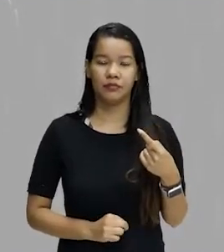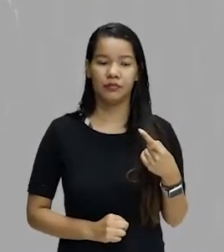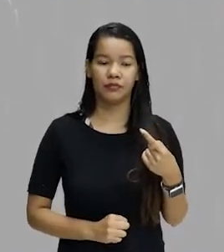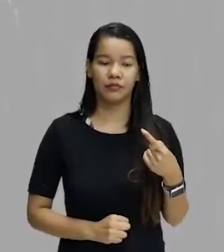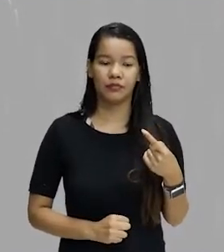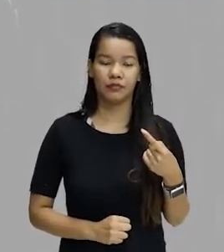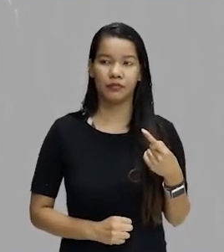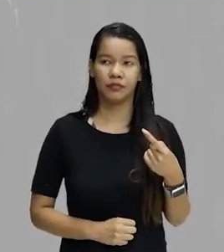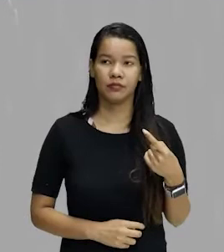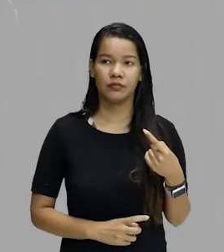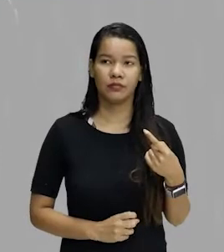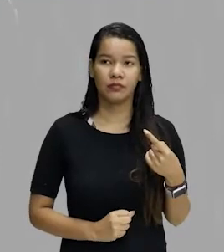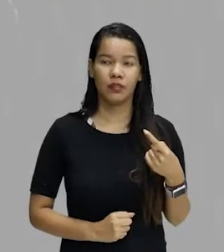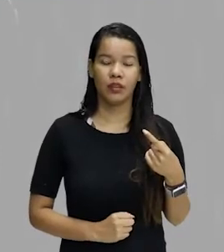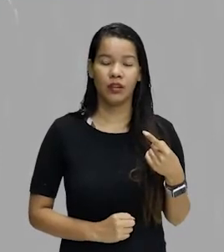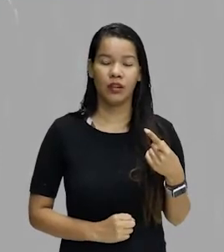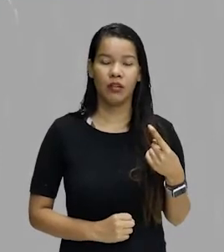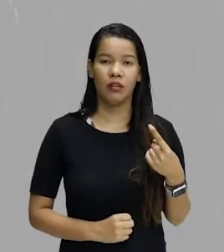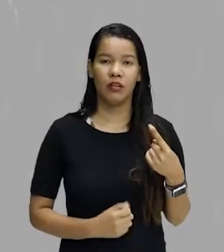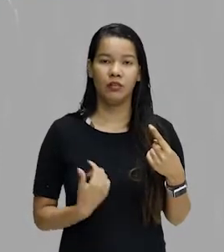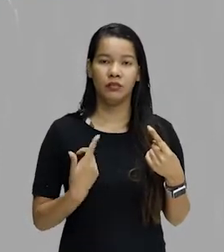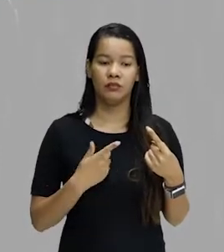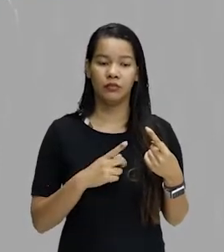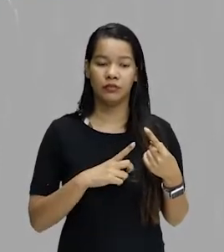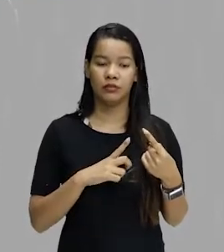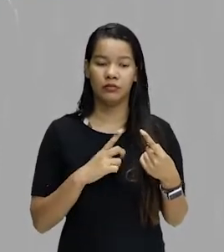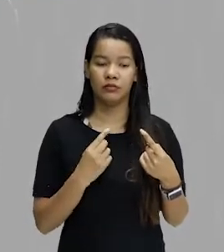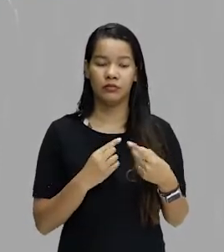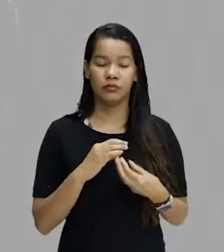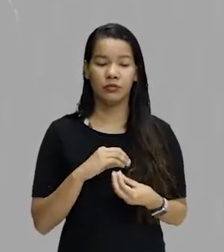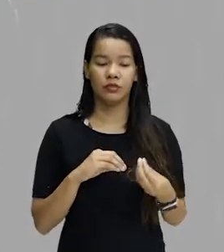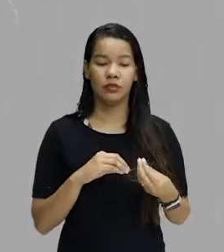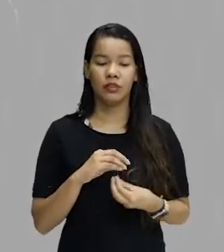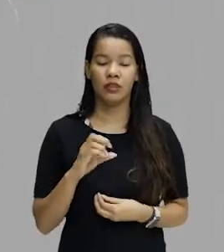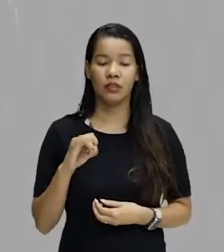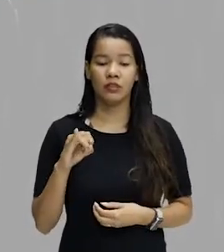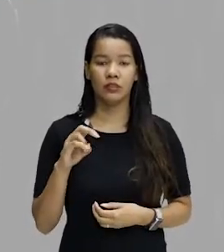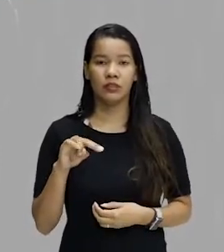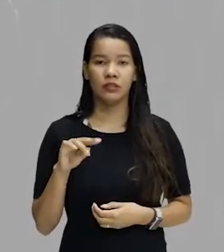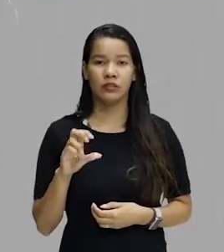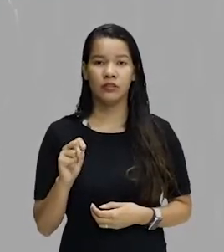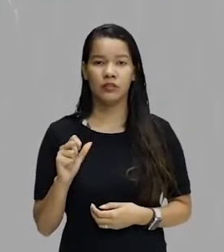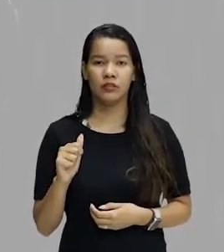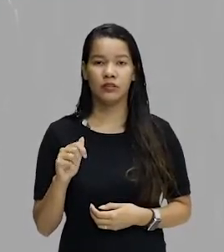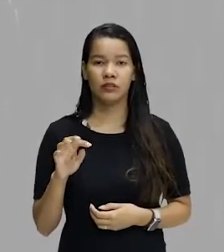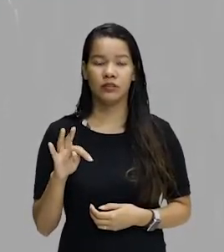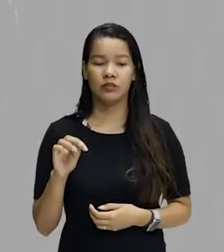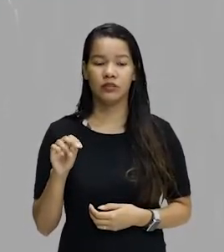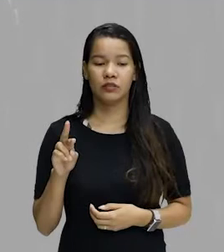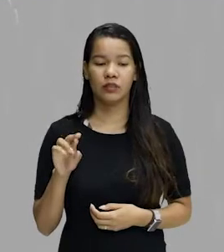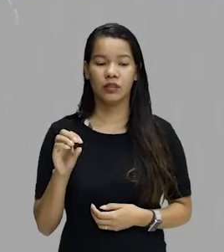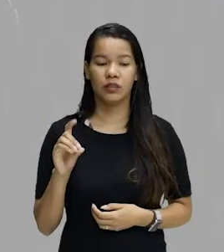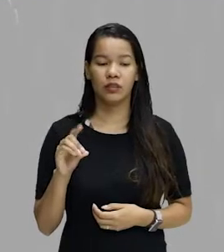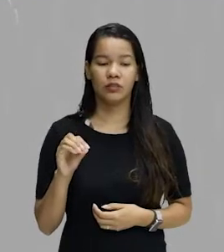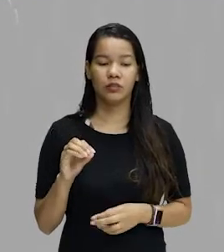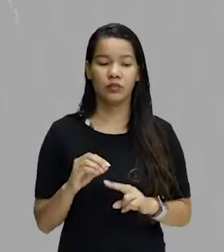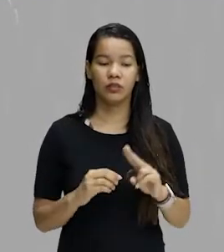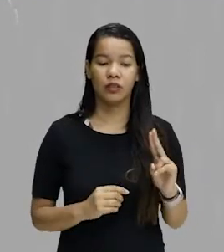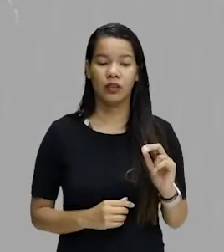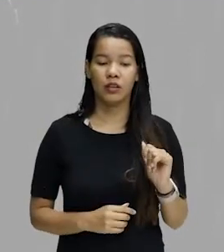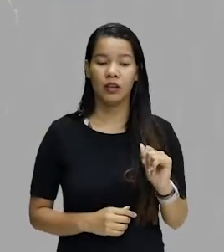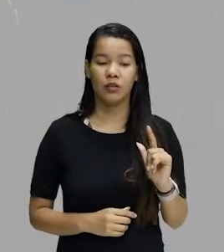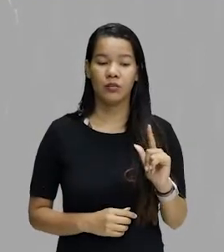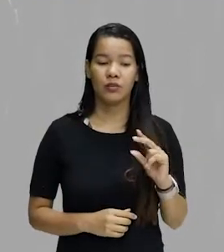mais importante, nós temos aqui um composto insaturado, nós temos um um alceno,